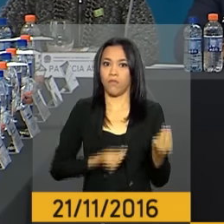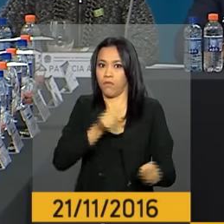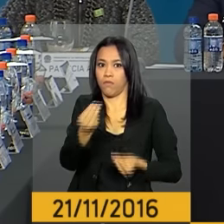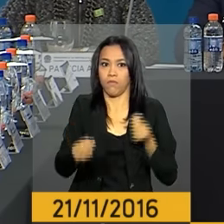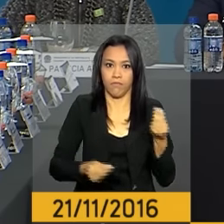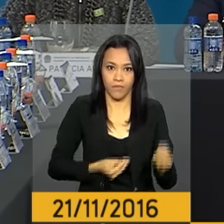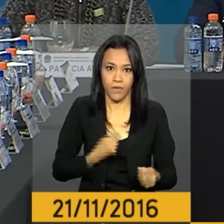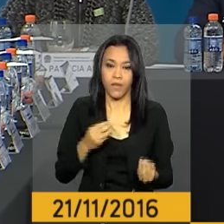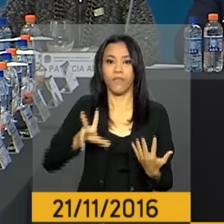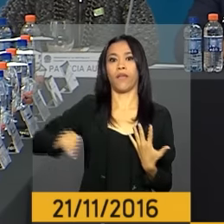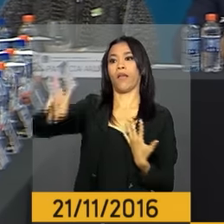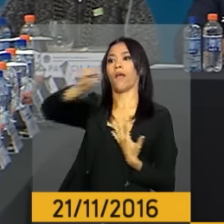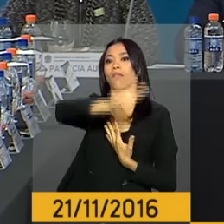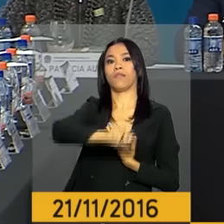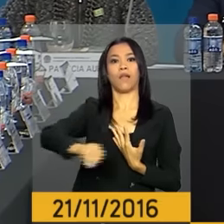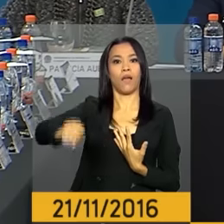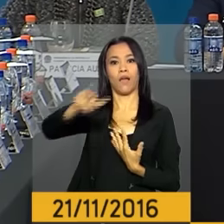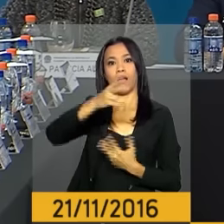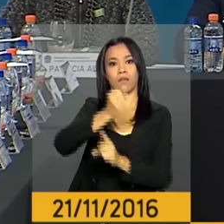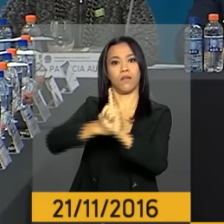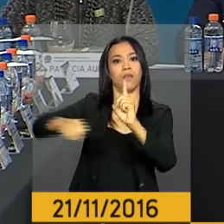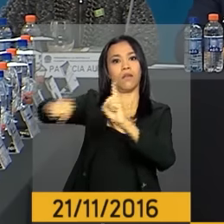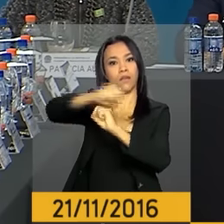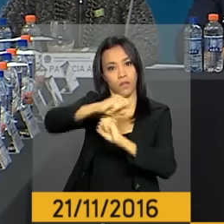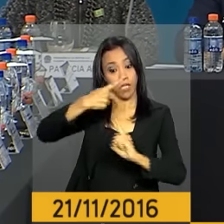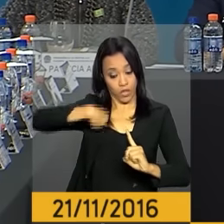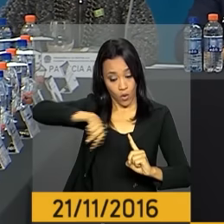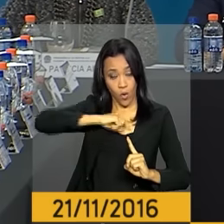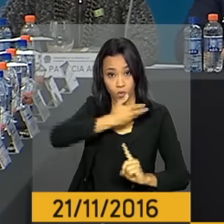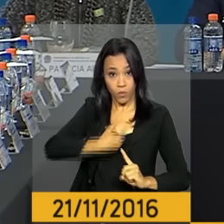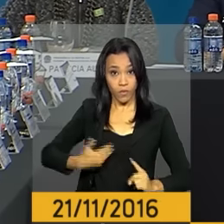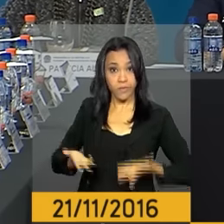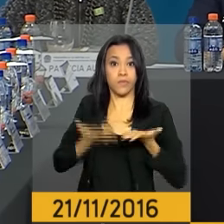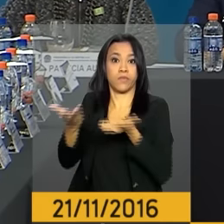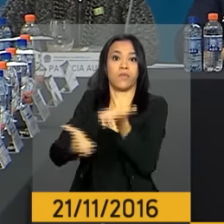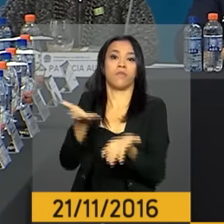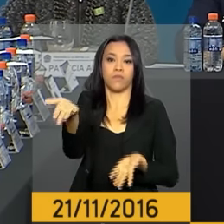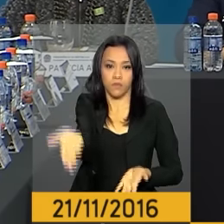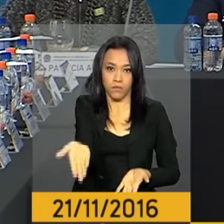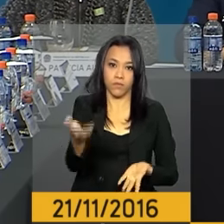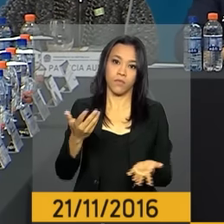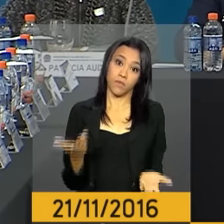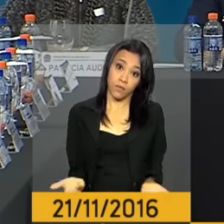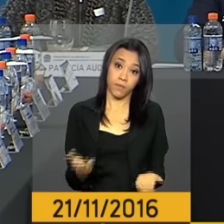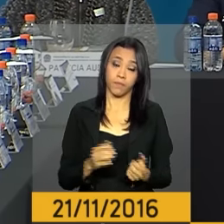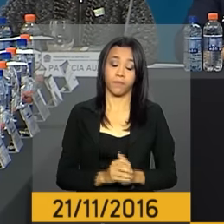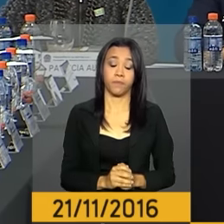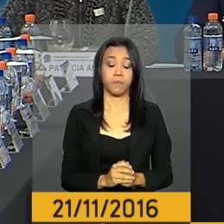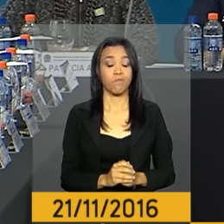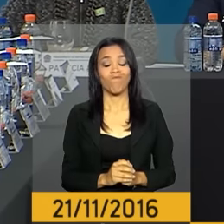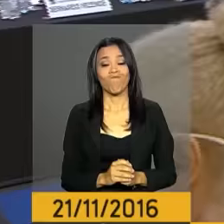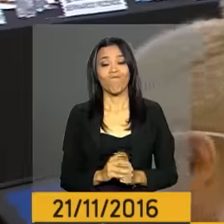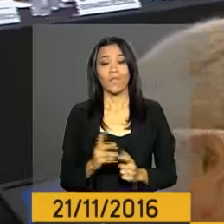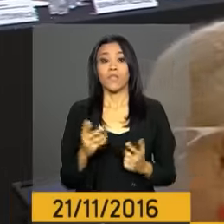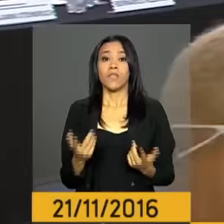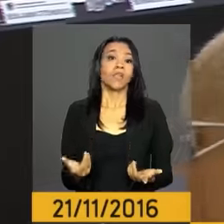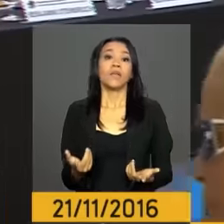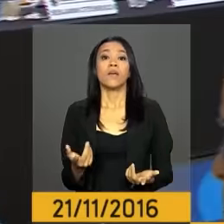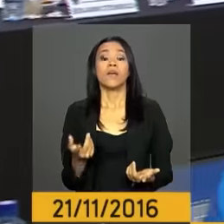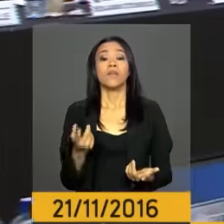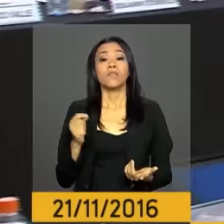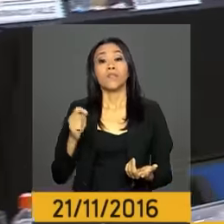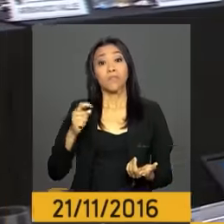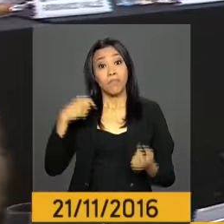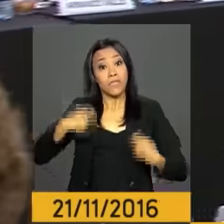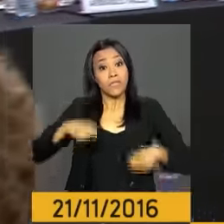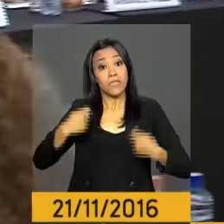verdade, servimos. Portanto, não nos falta determinação